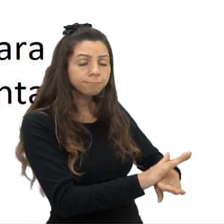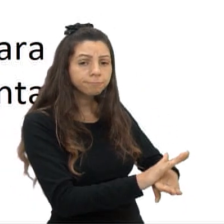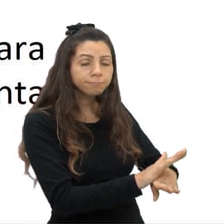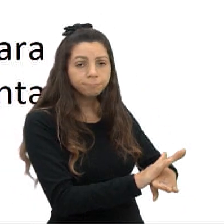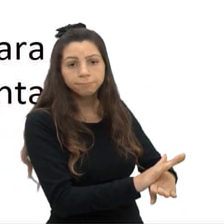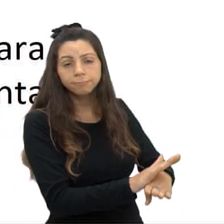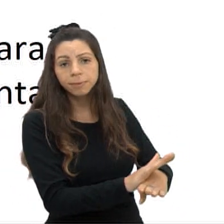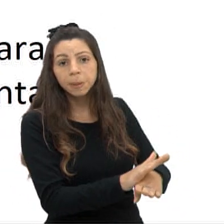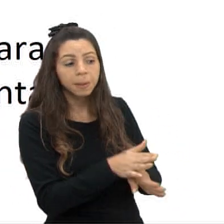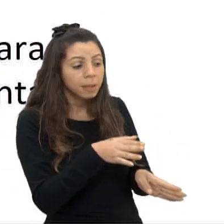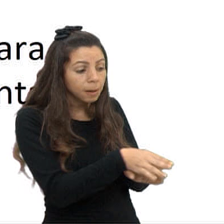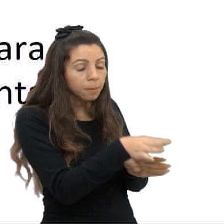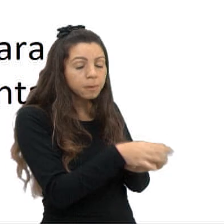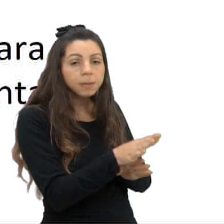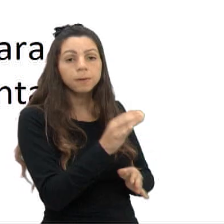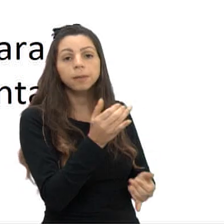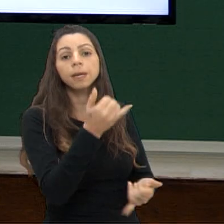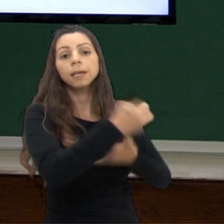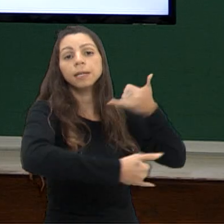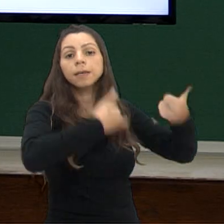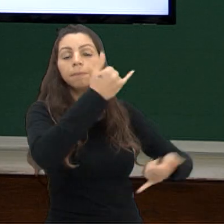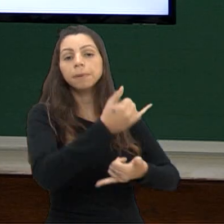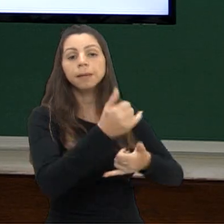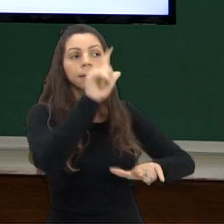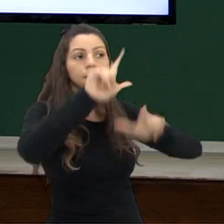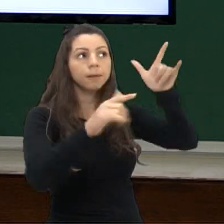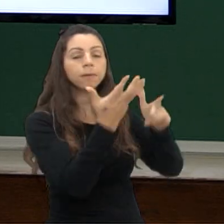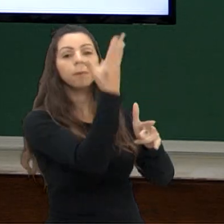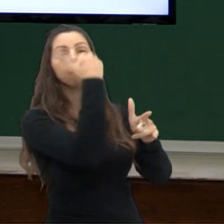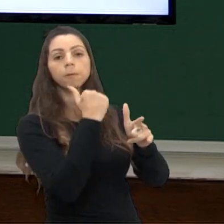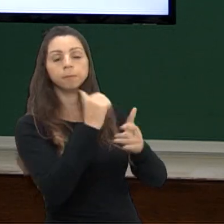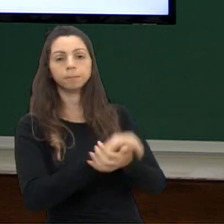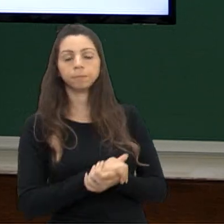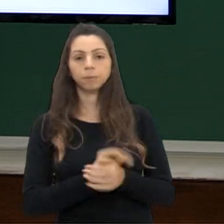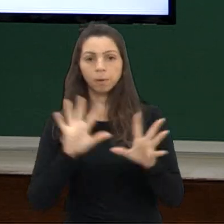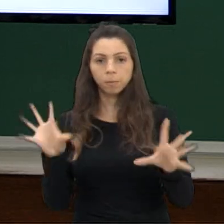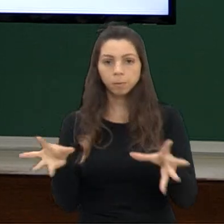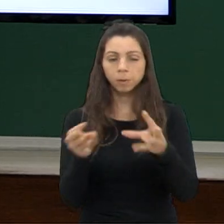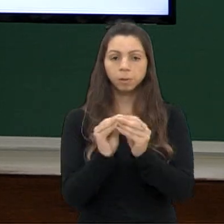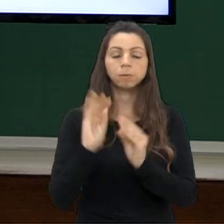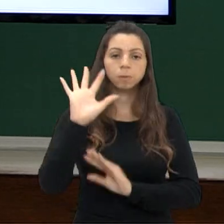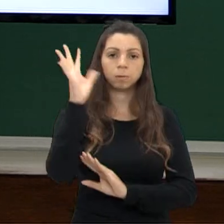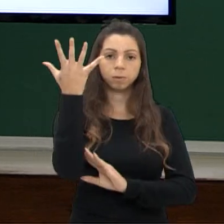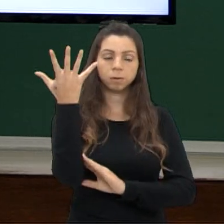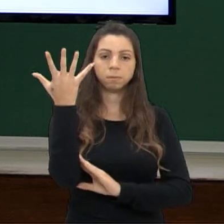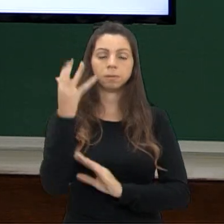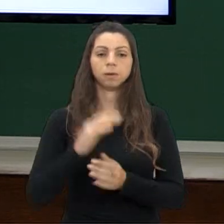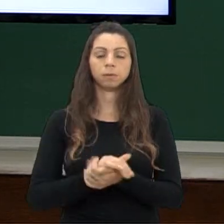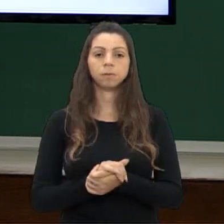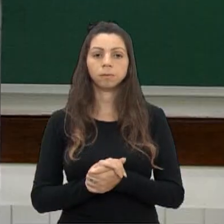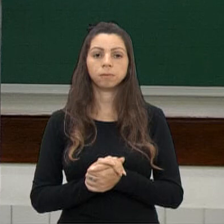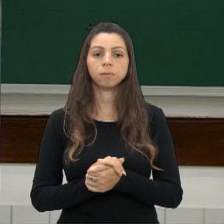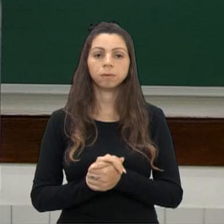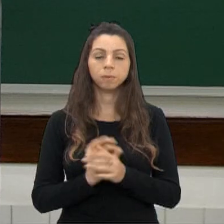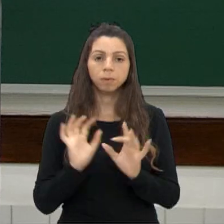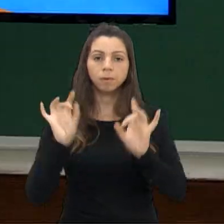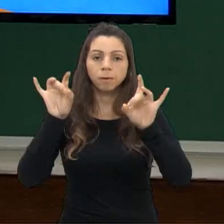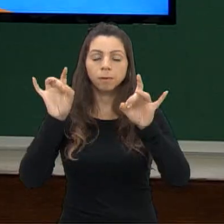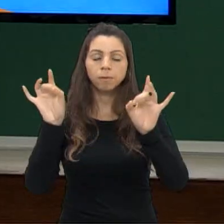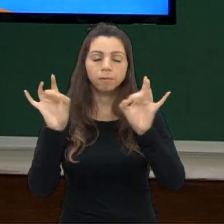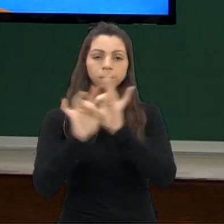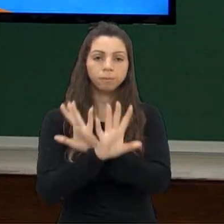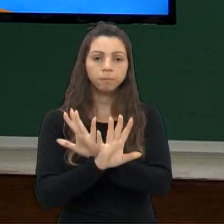de conta que engoliu a TV. Temos um resumo dos acontecimentos da família. Chegamos ao fim da nossa